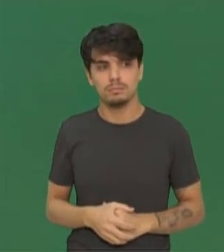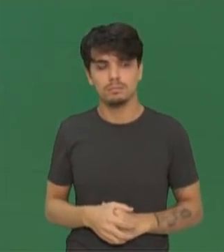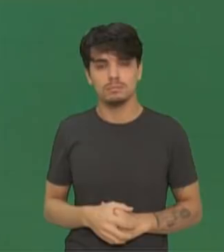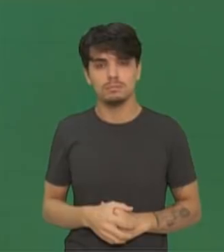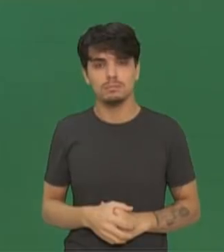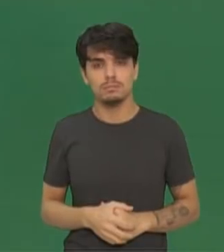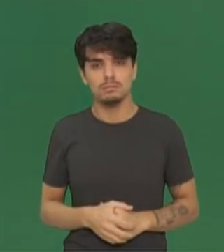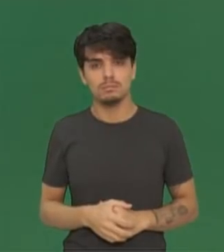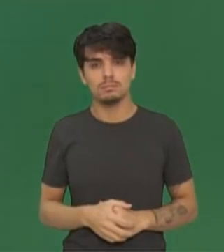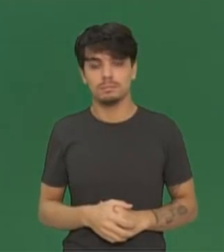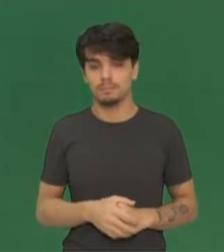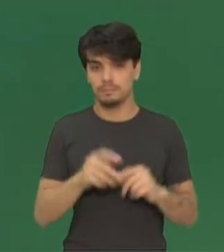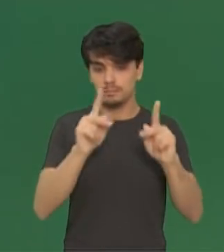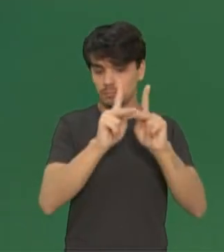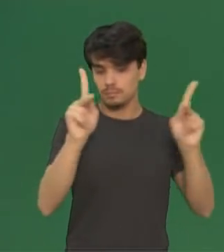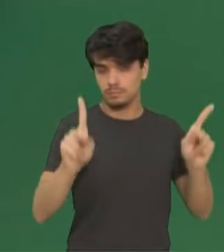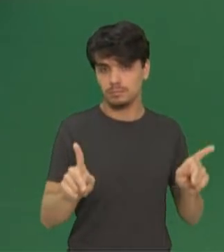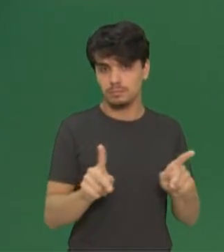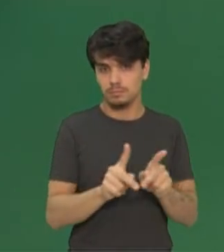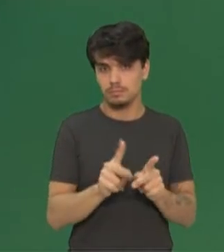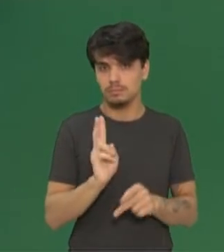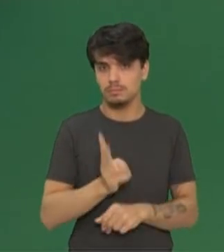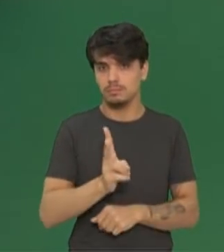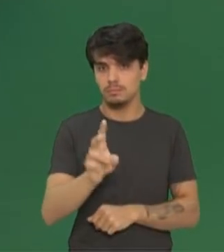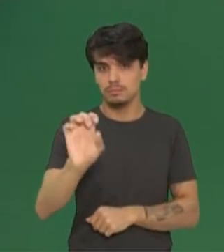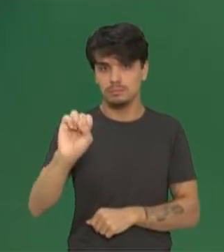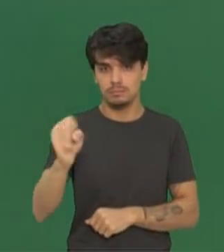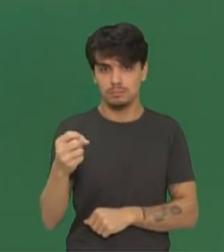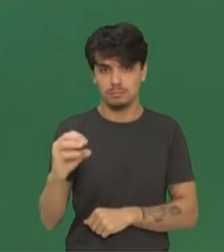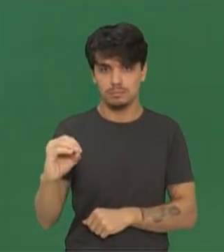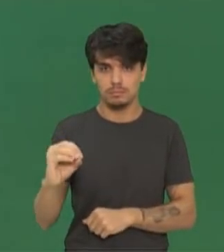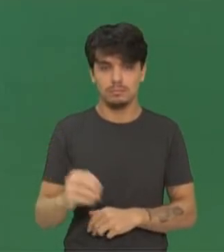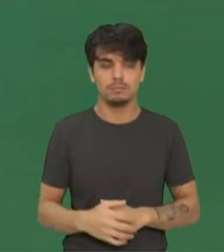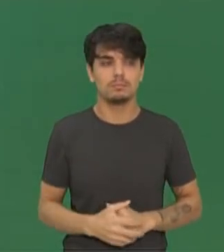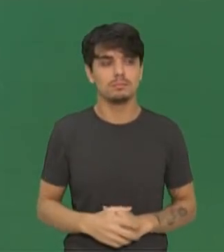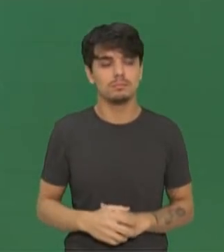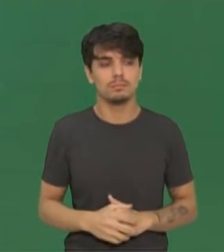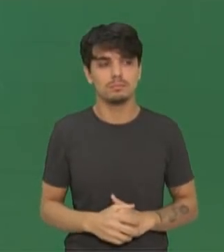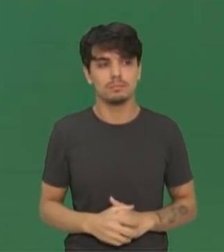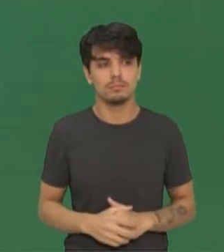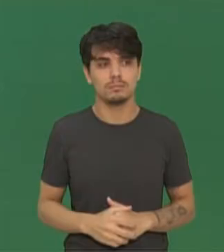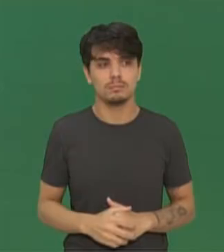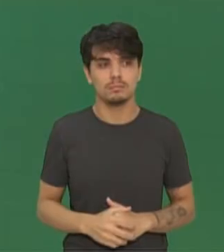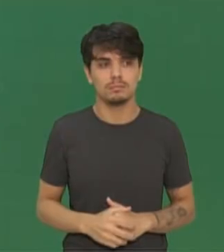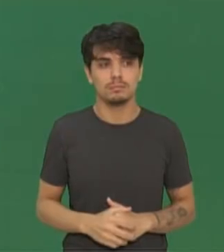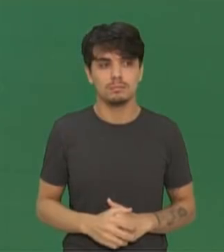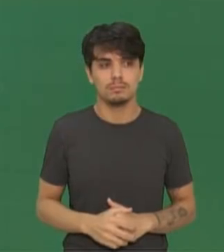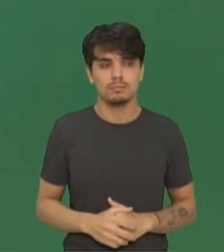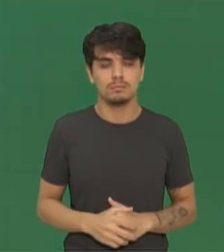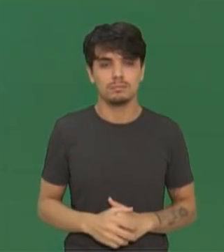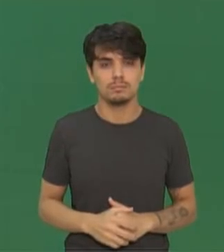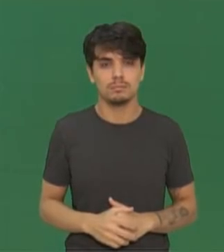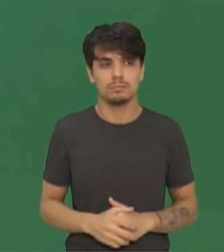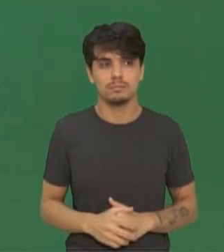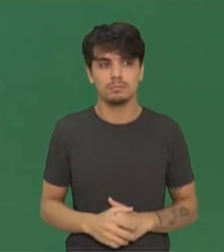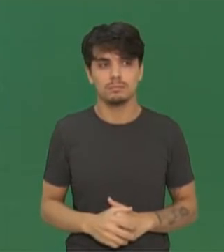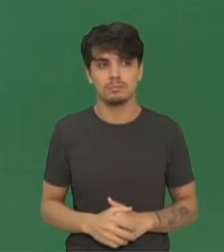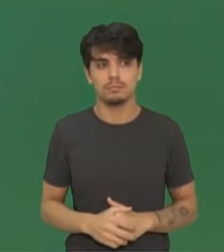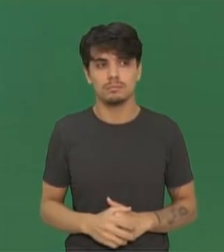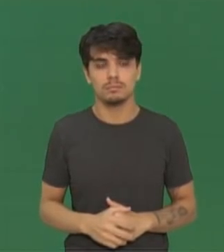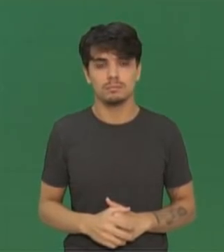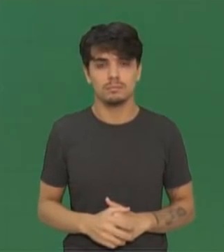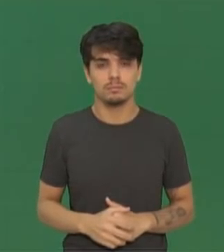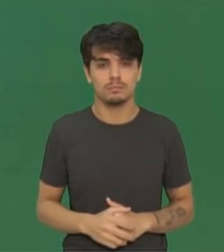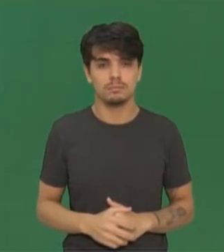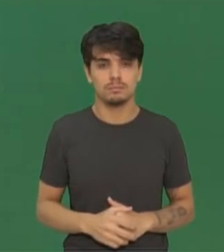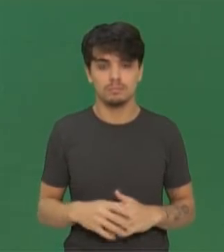quanto? O perímetro continua dando 80 do terreno. Então, e aqui, juntando